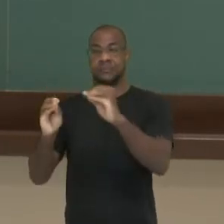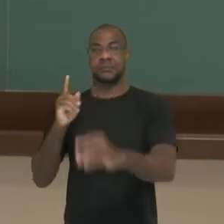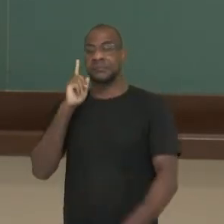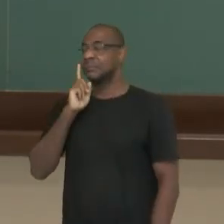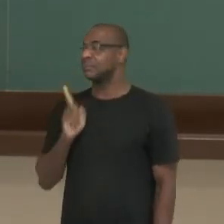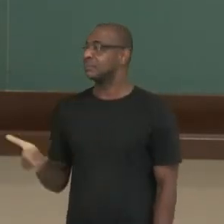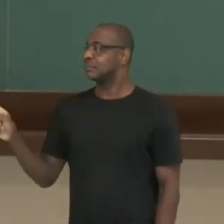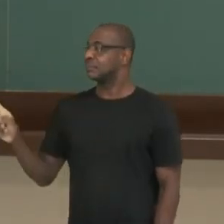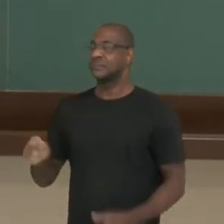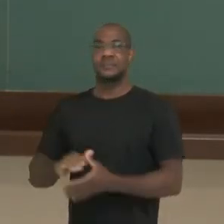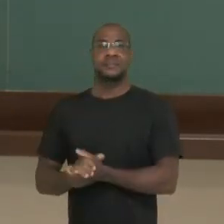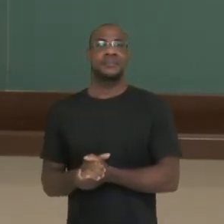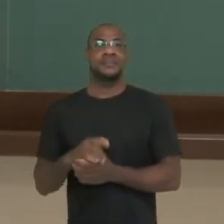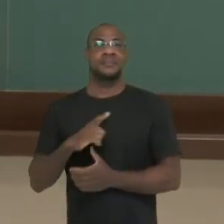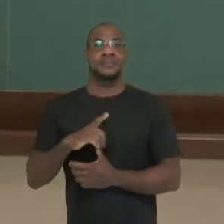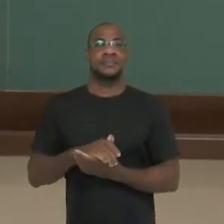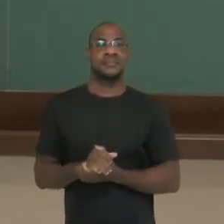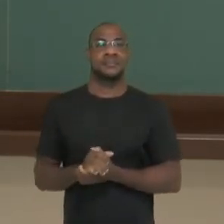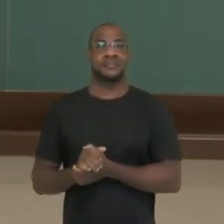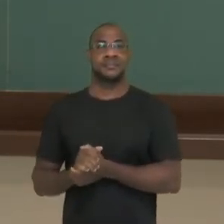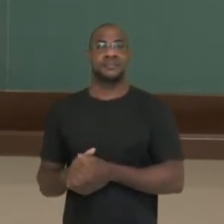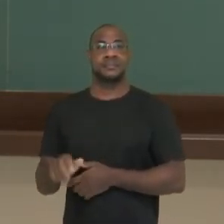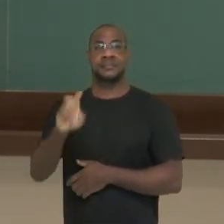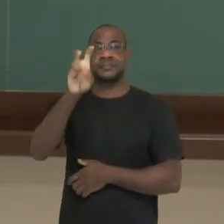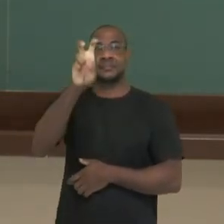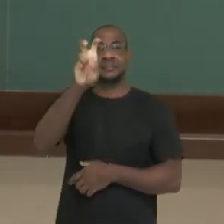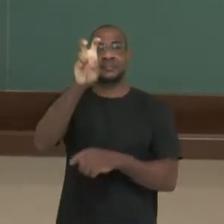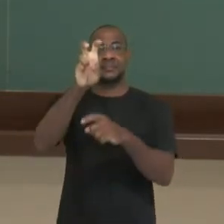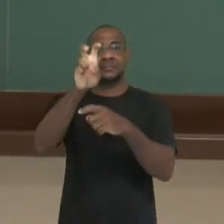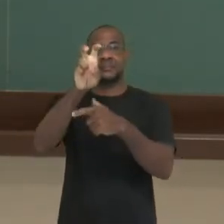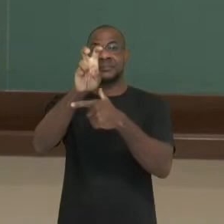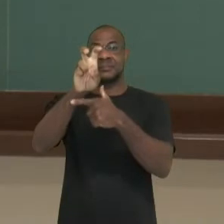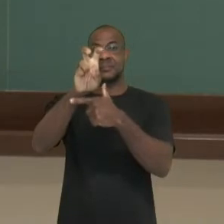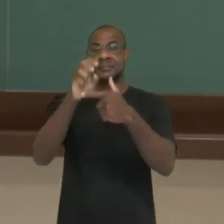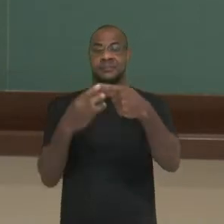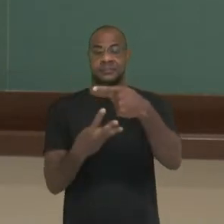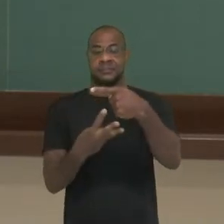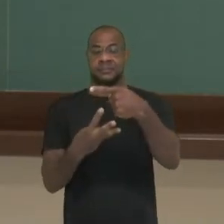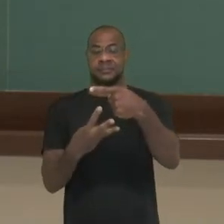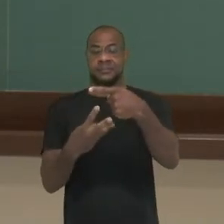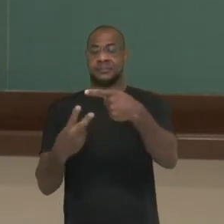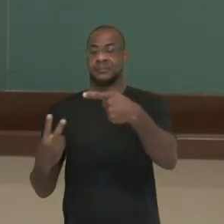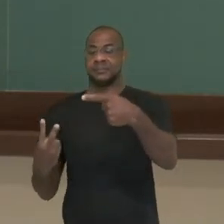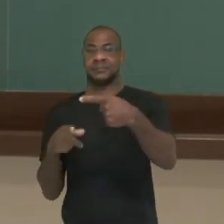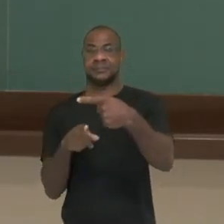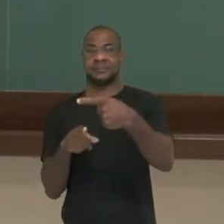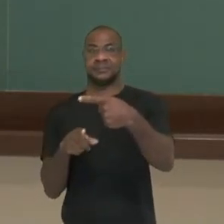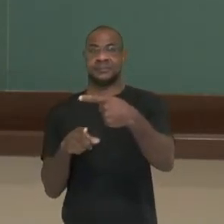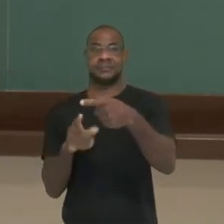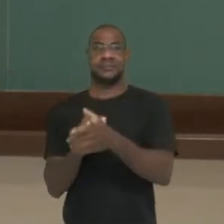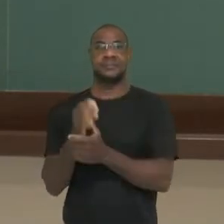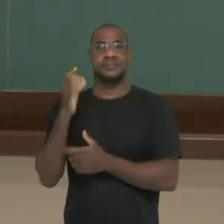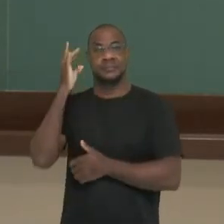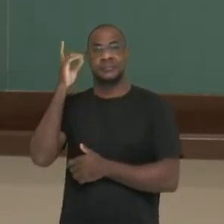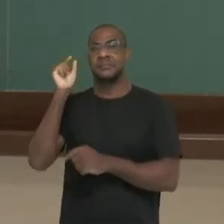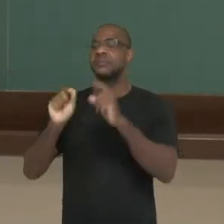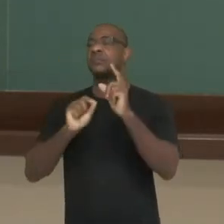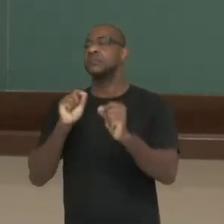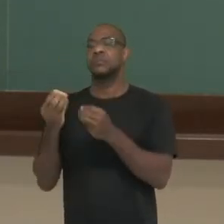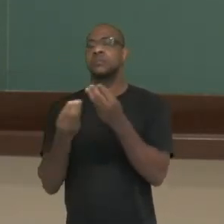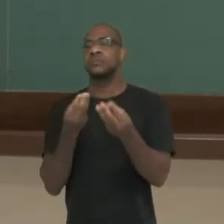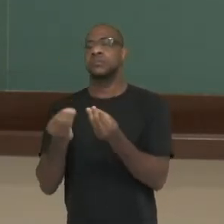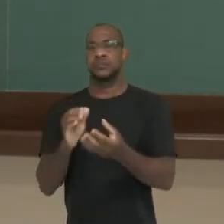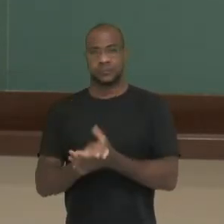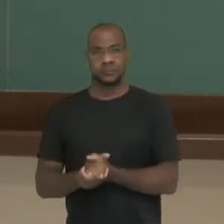fazendo o fatorial de 5, eu vou observar o que eu posso simplificar, né? Assim me facilita o cálculo em relação